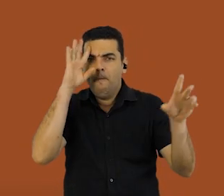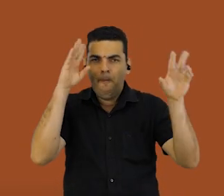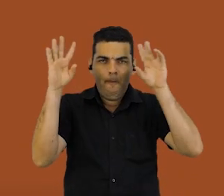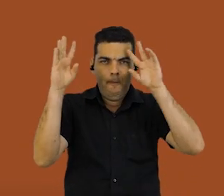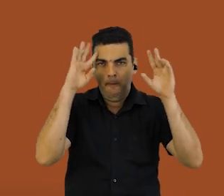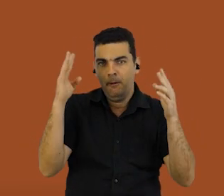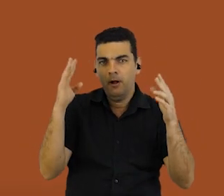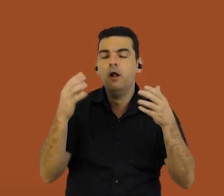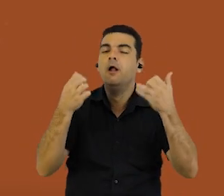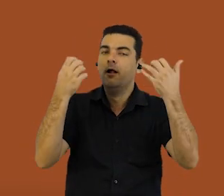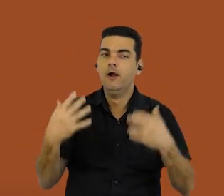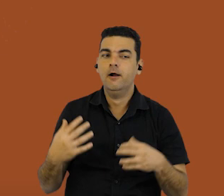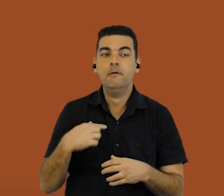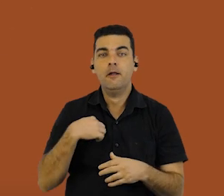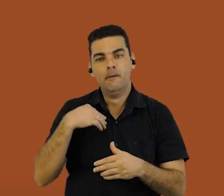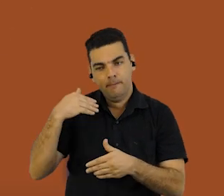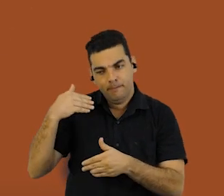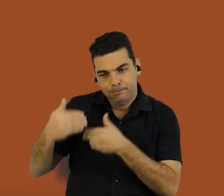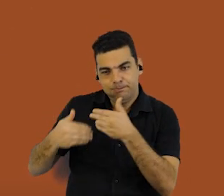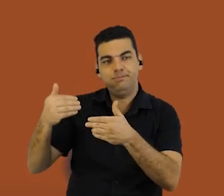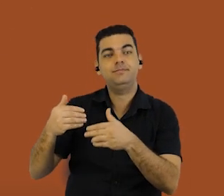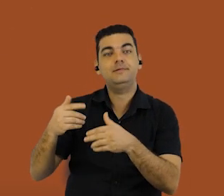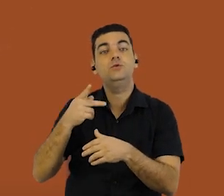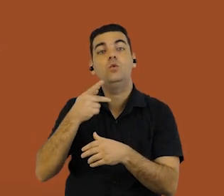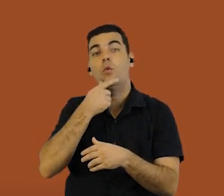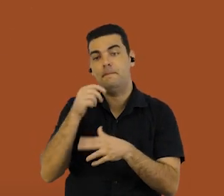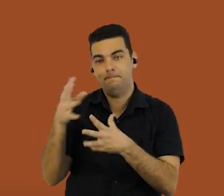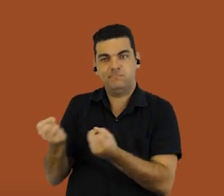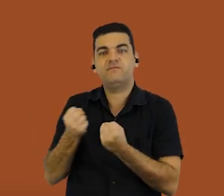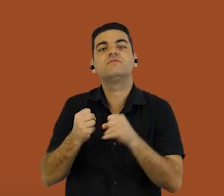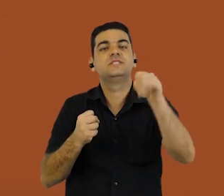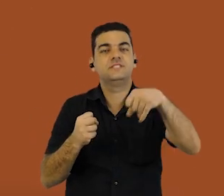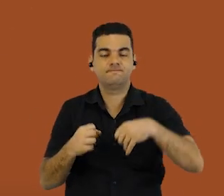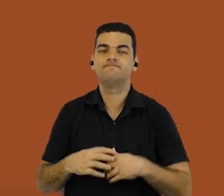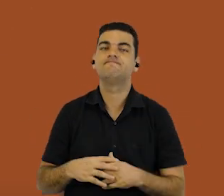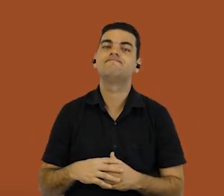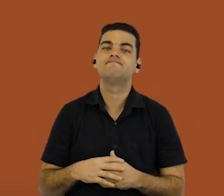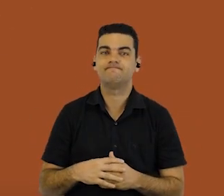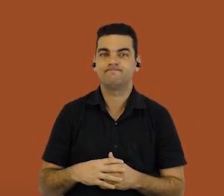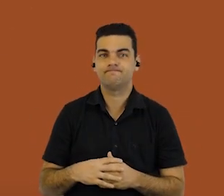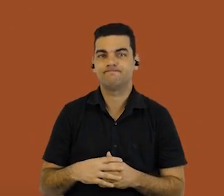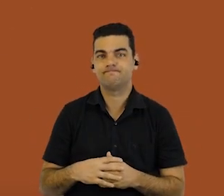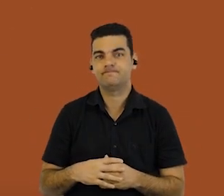de pesquisadores defendem isso, que existe um processo de apropriação de saberes africanos,